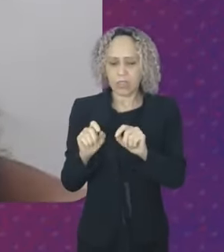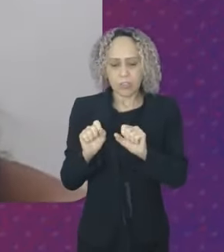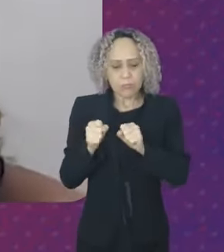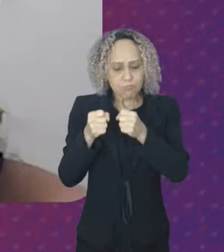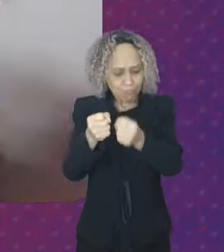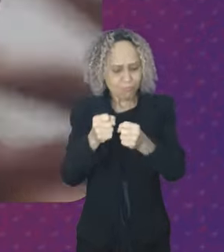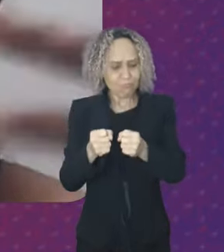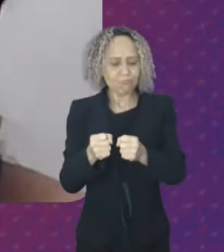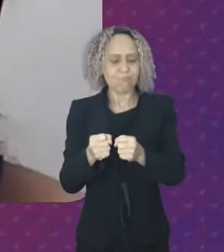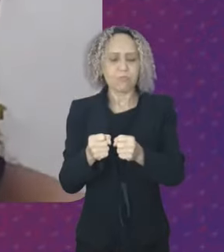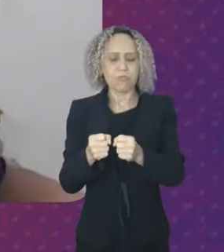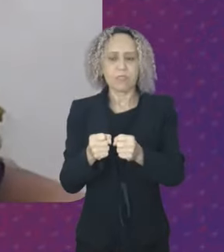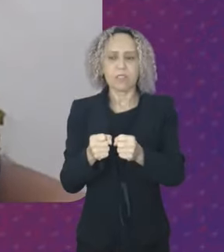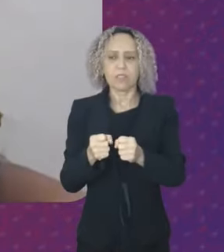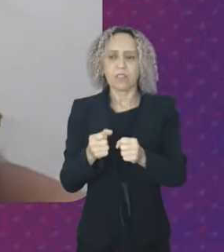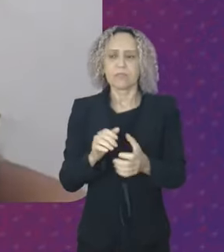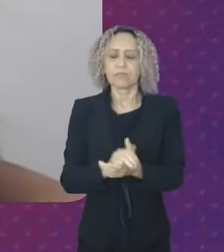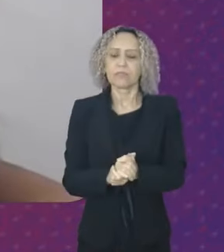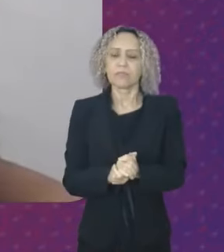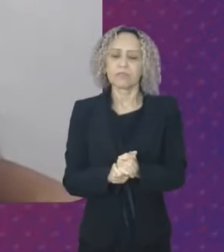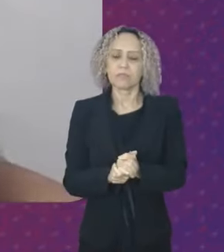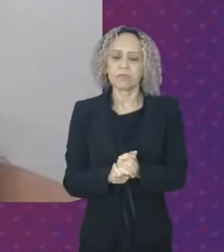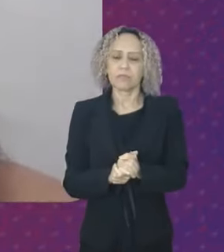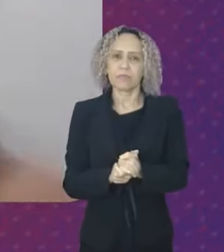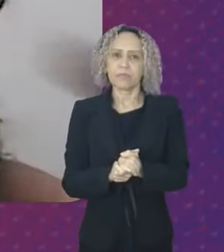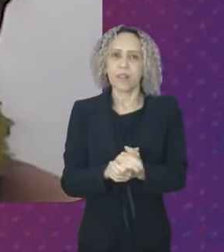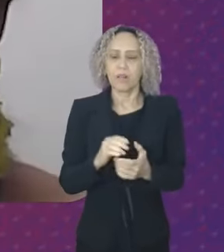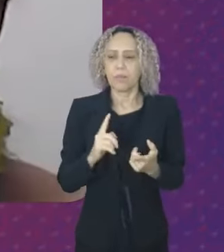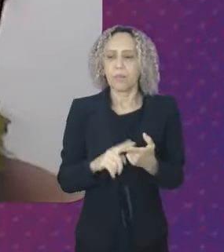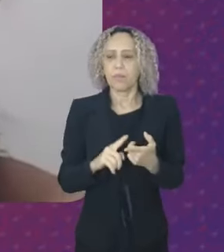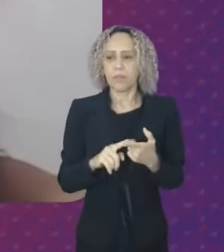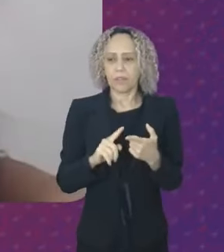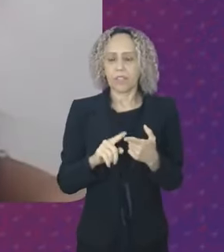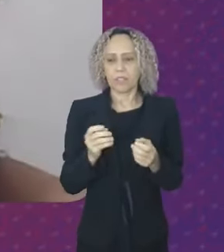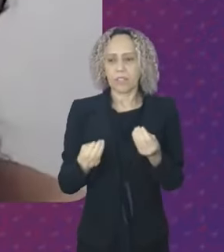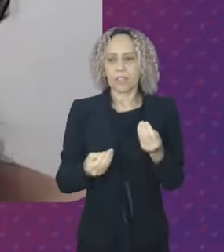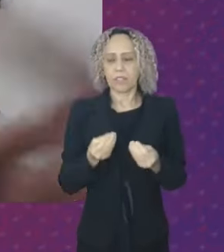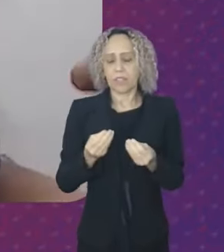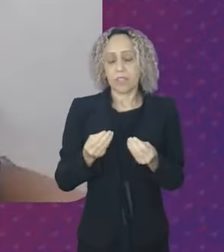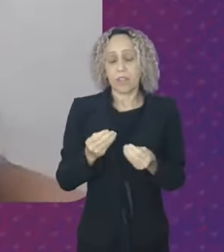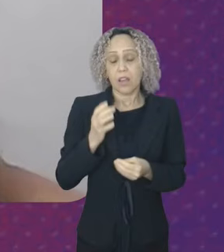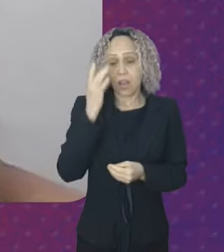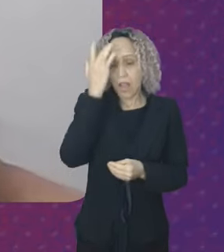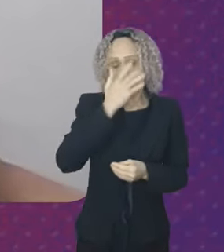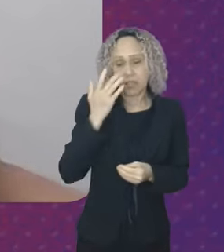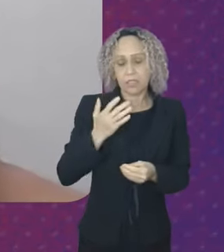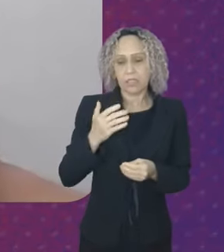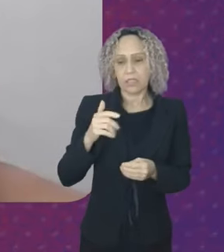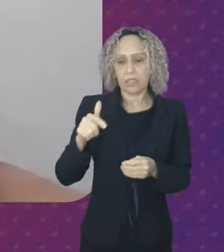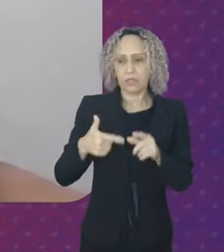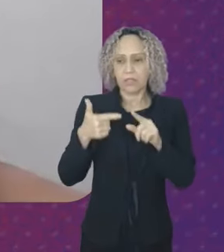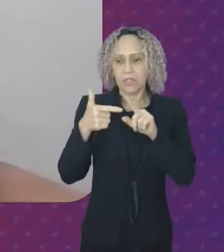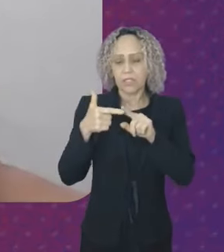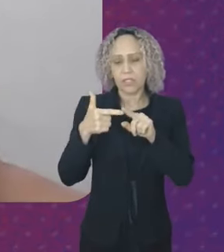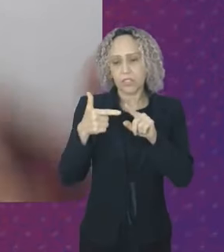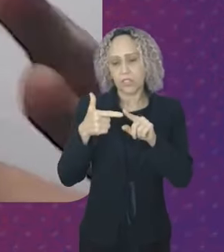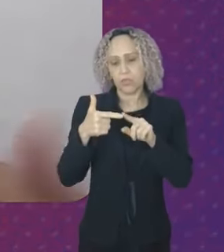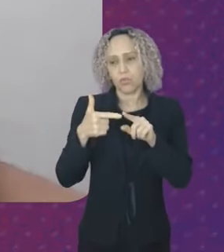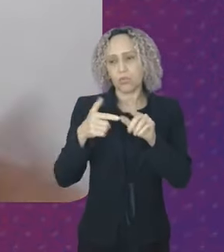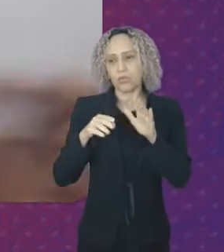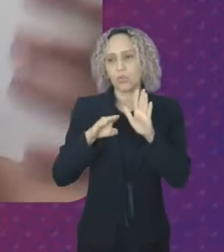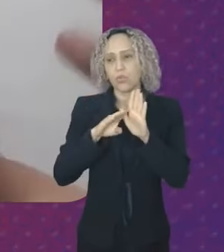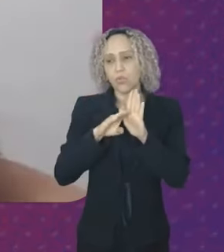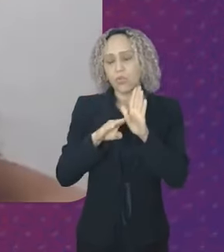naquele momento, não está liderando as pesquisas, né? Então, ele estava em segundo lugar, e essa foi uma estratégia muito utilizada